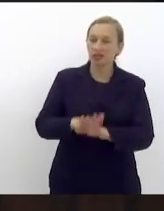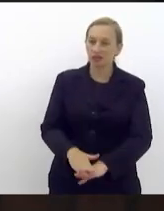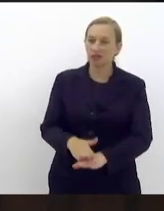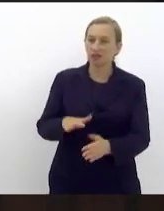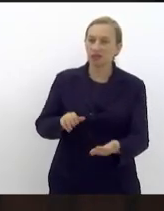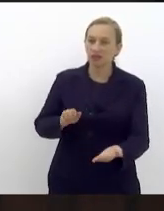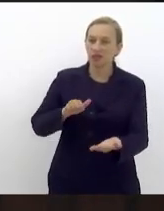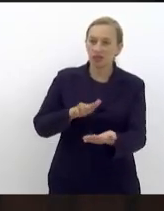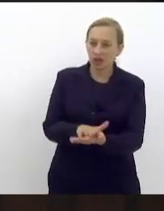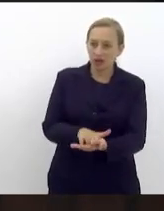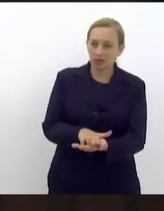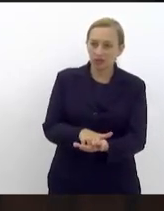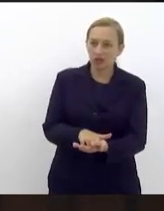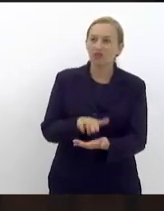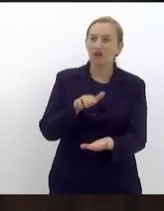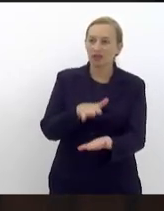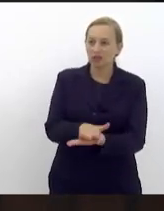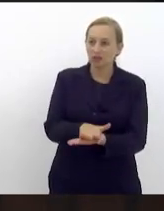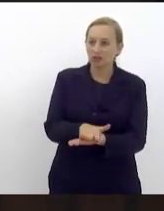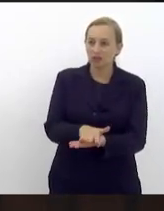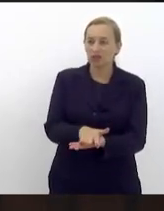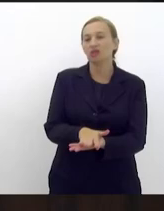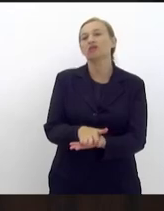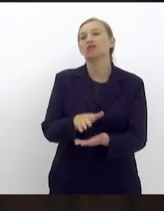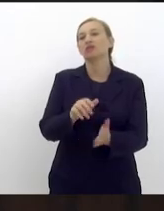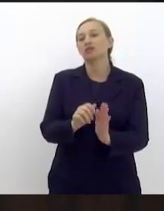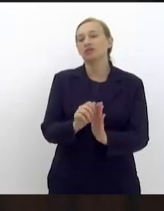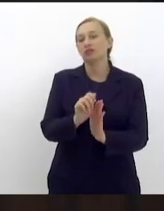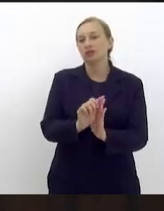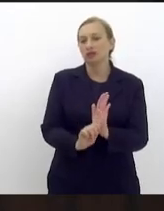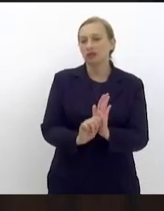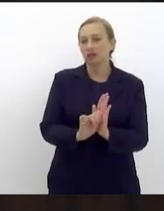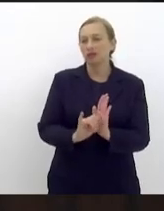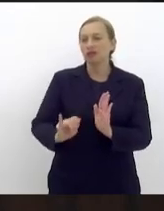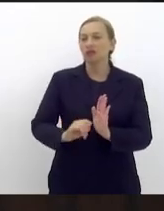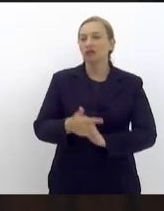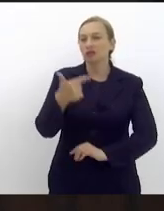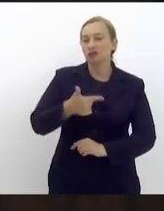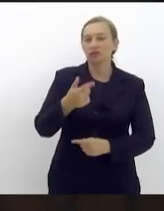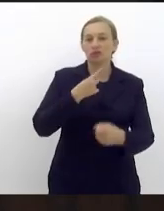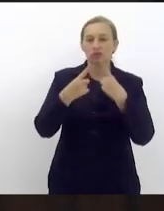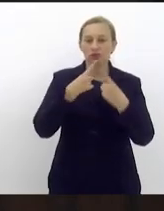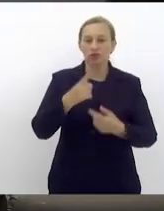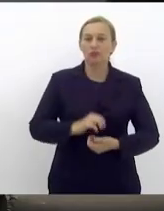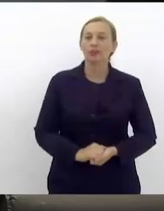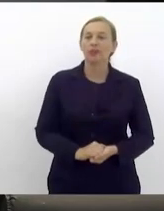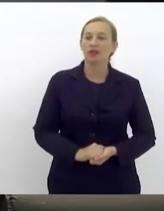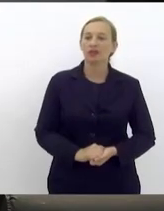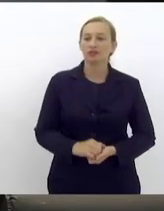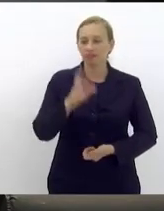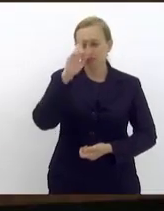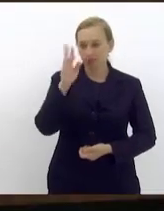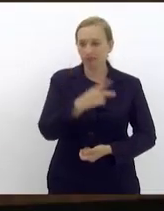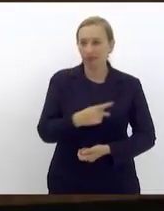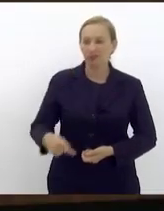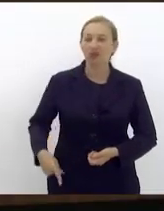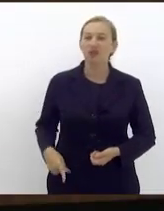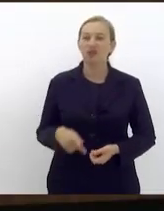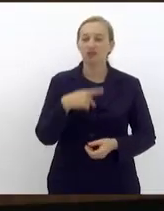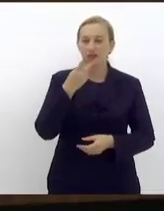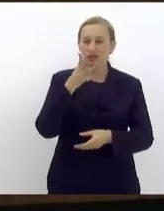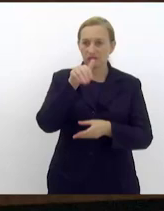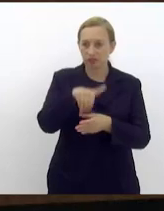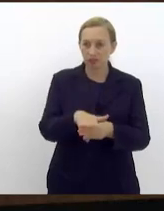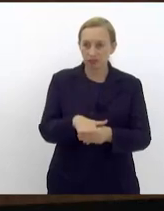como estão. Aprovado. Vai a redação do vencido para a segunda discussão. Senhora Presidente, declaração de